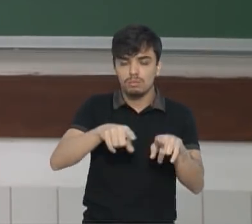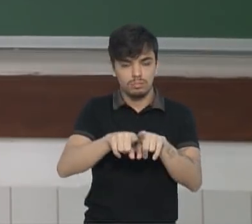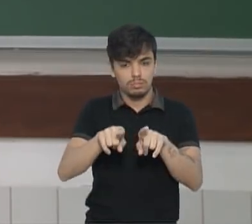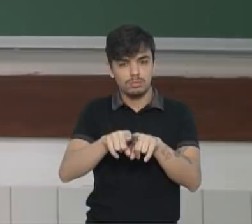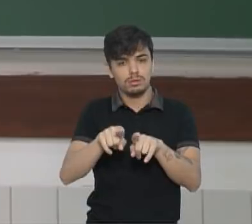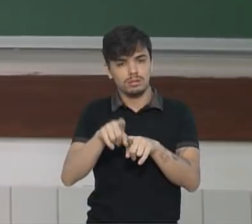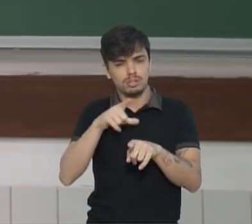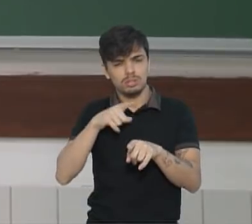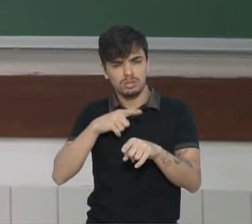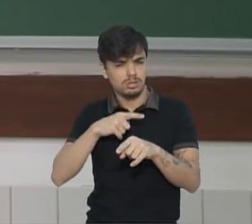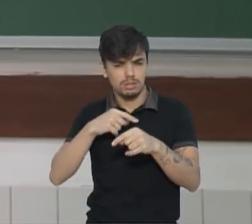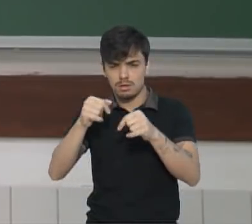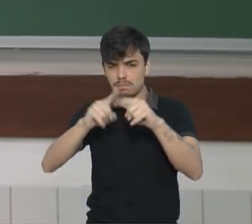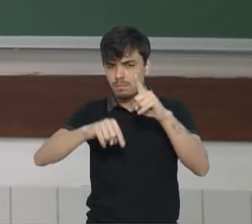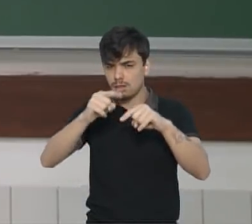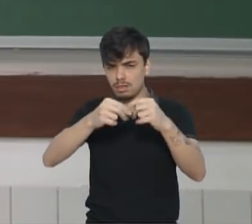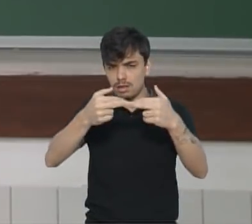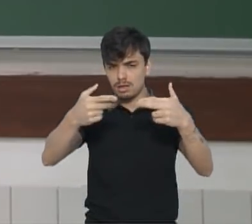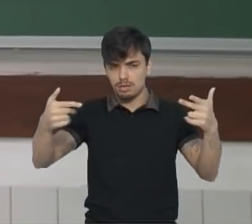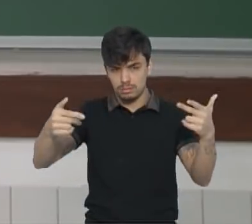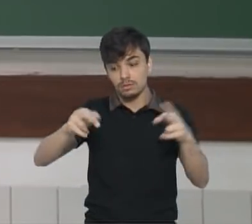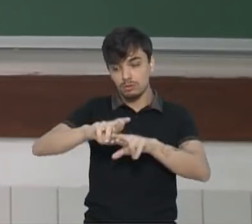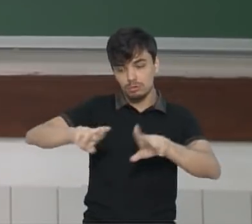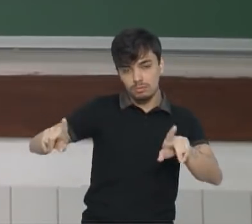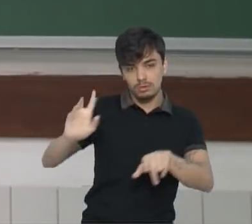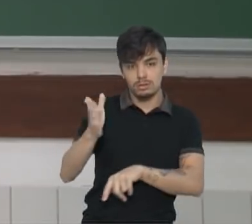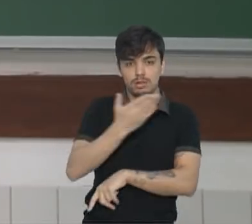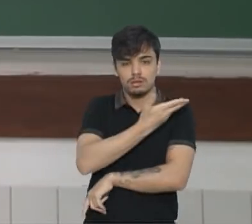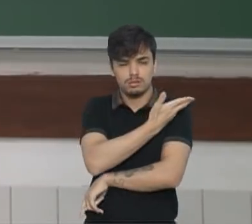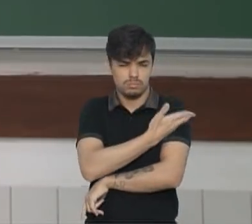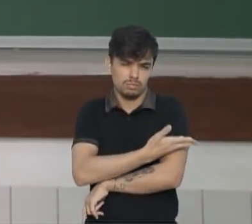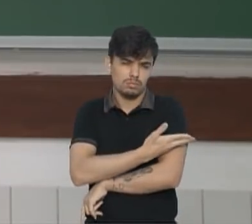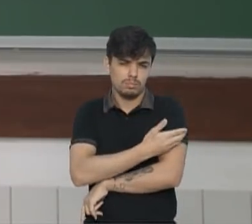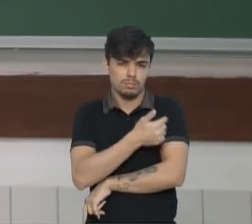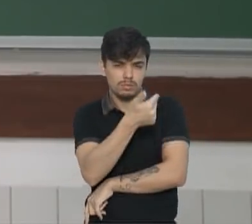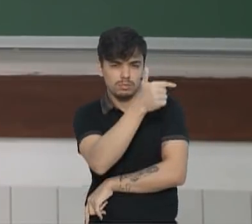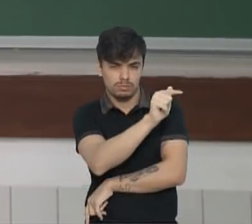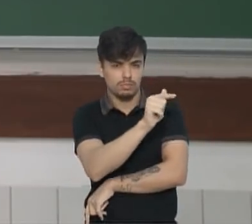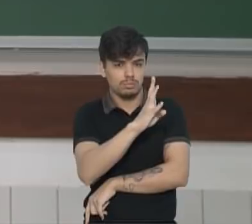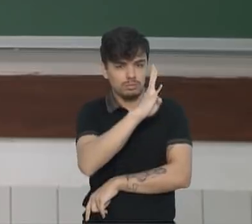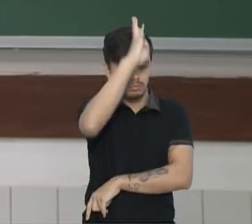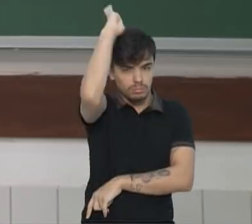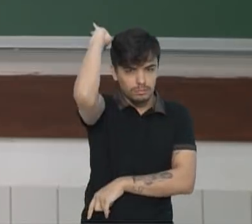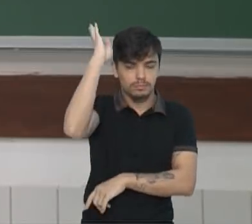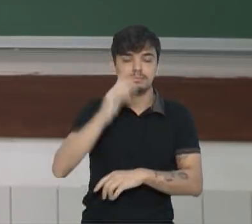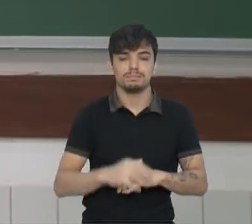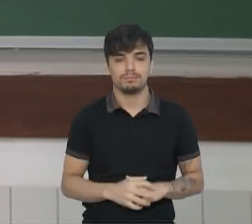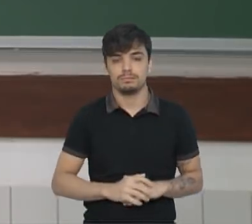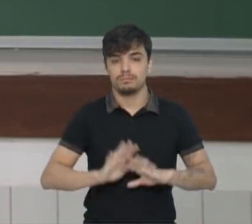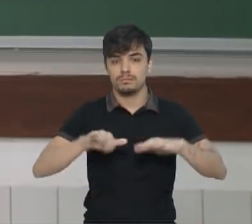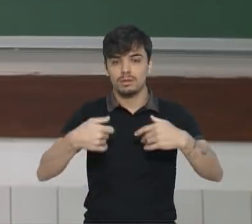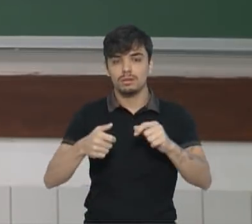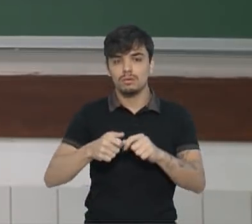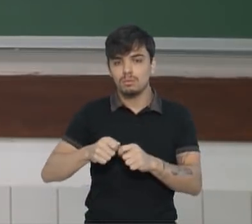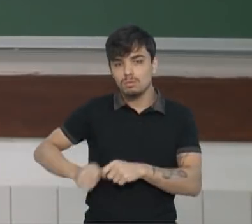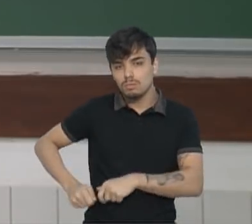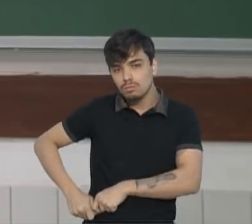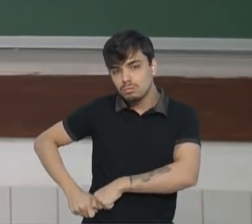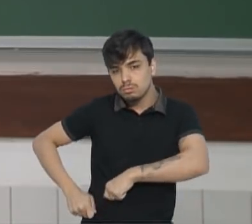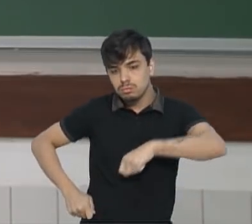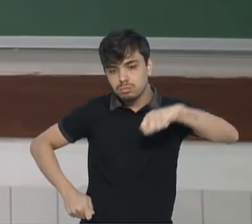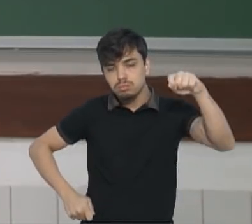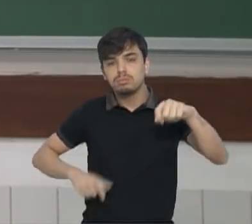usavam coisas diferentes do armamento costumeiro, né, dos romanos. Então a espada longa ela tinha um alcance